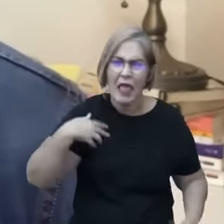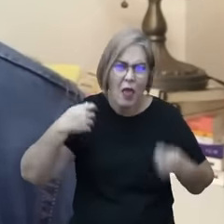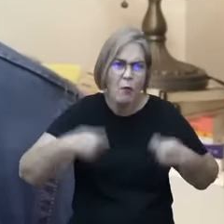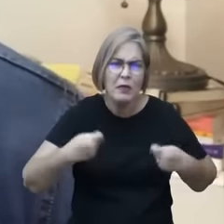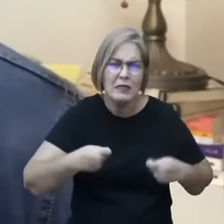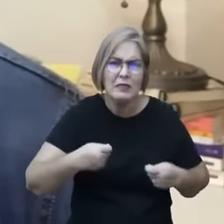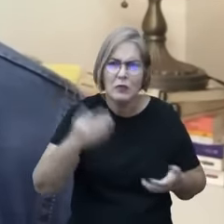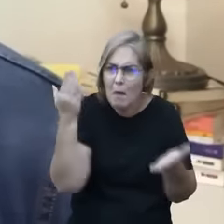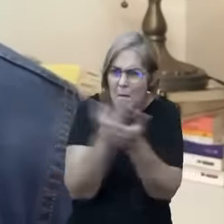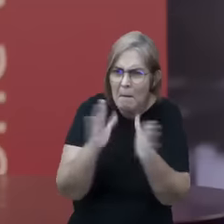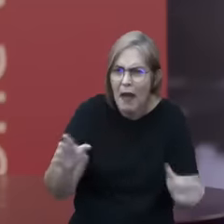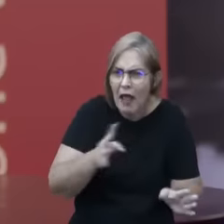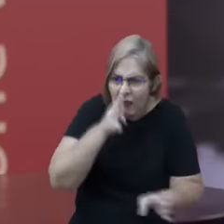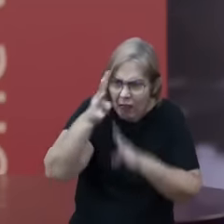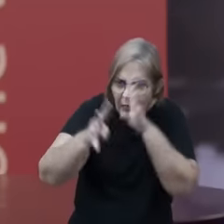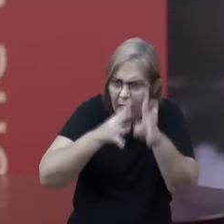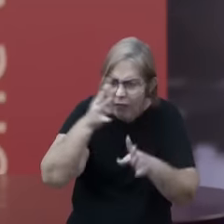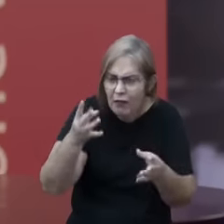proporcionam.